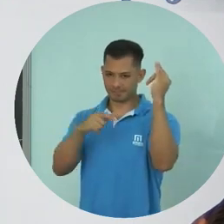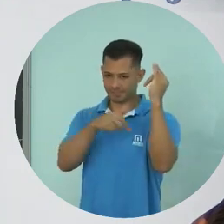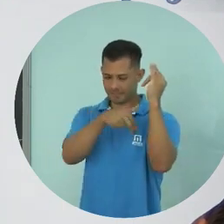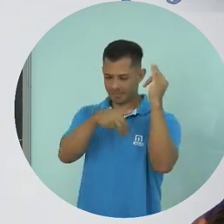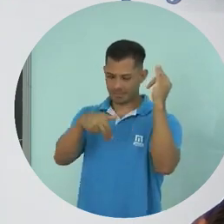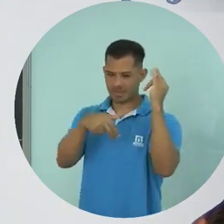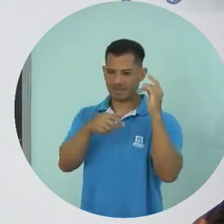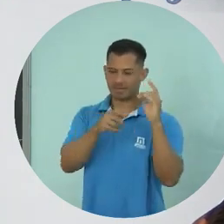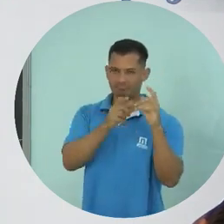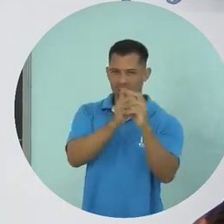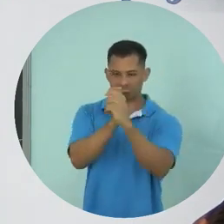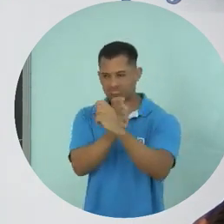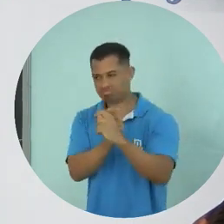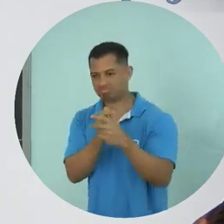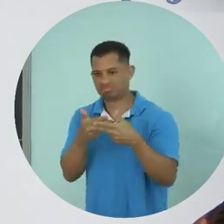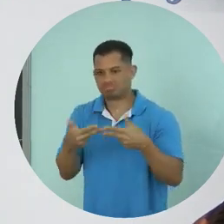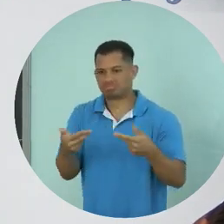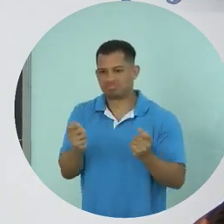em forma,